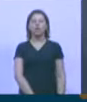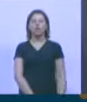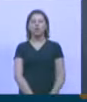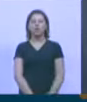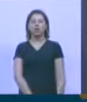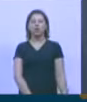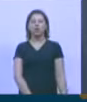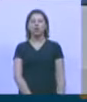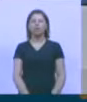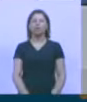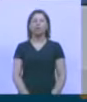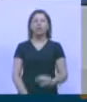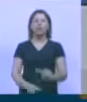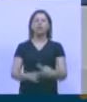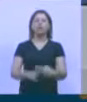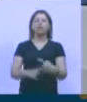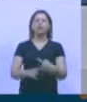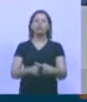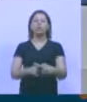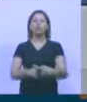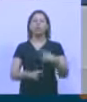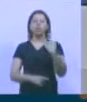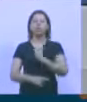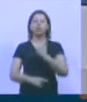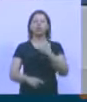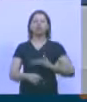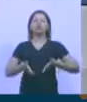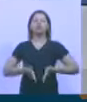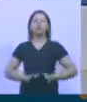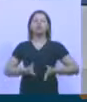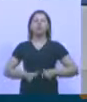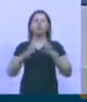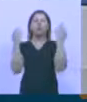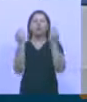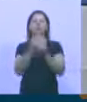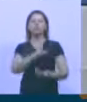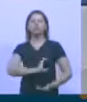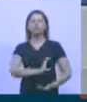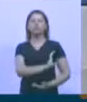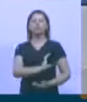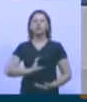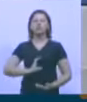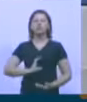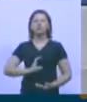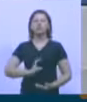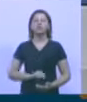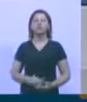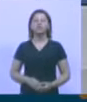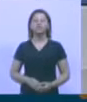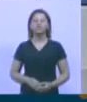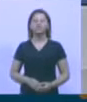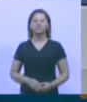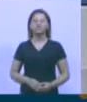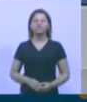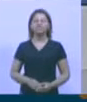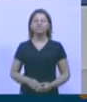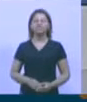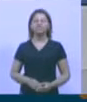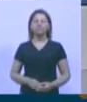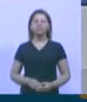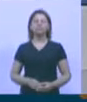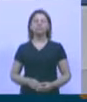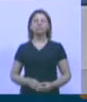family. Nós, na maioria, nascemos em famílias católicas, ortodoxas. And perhaps a picture of God is